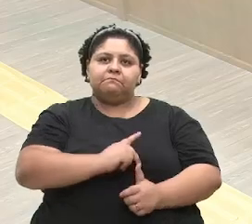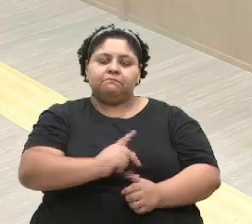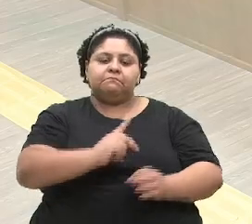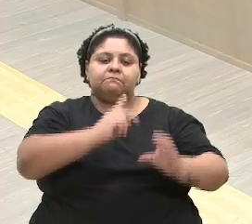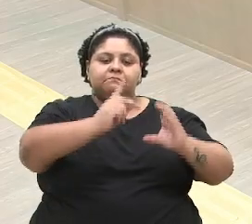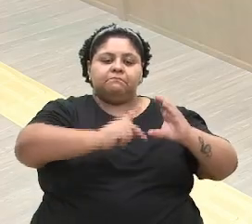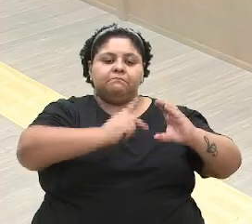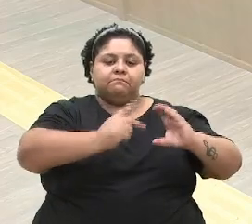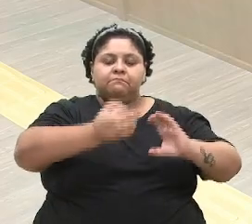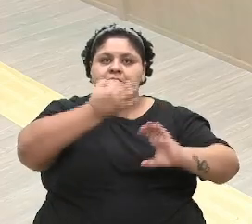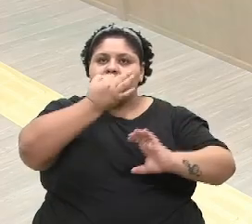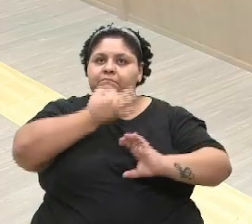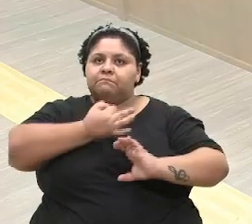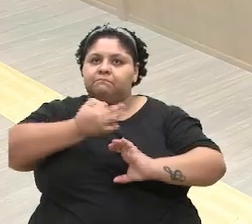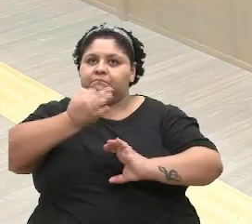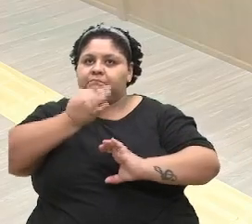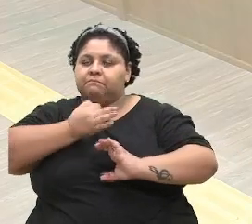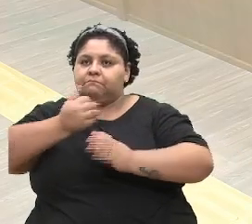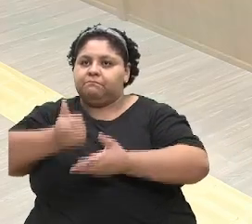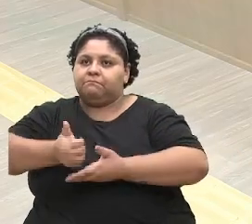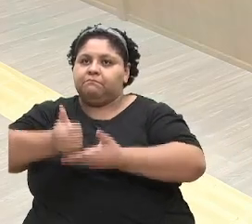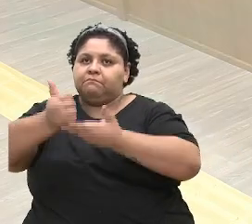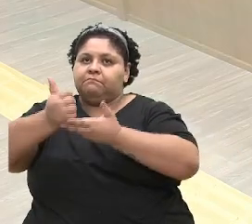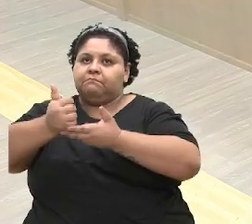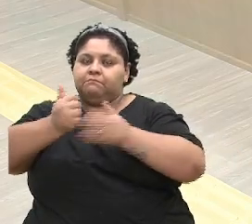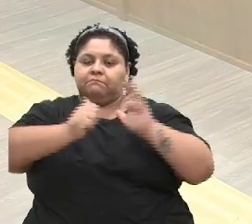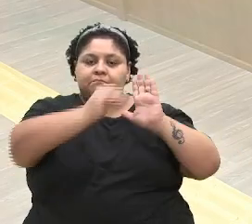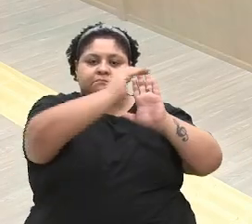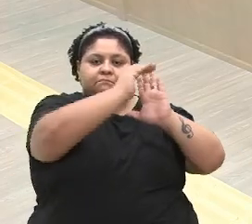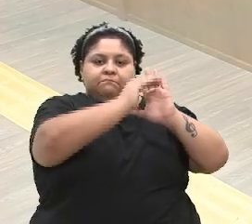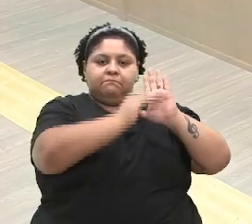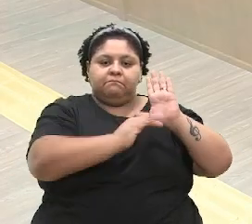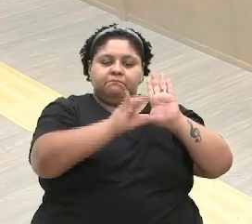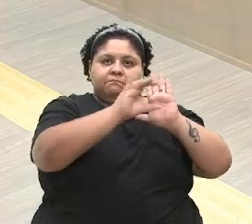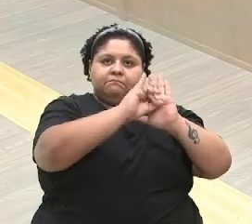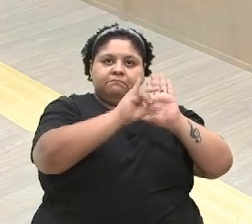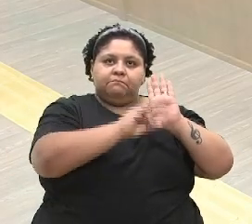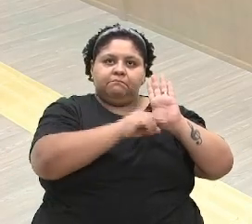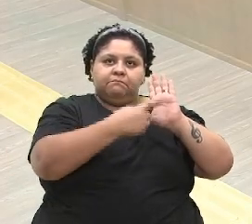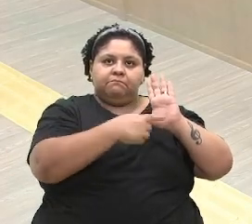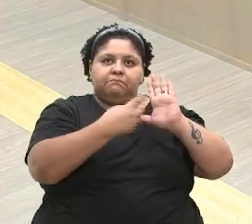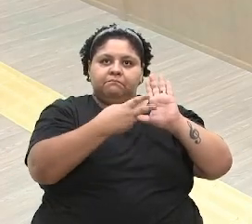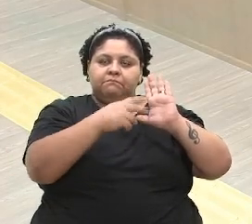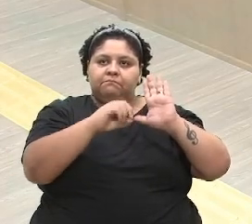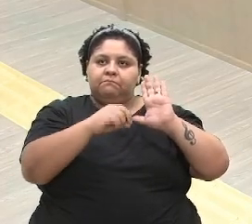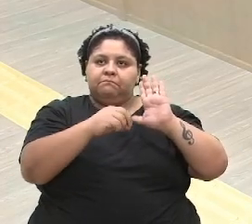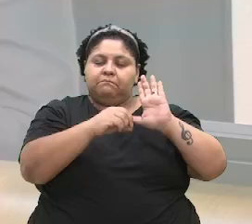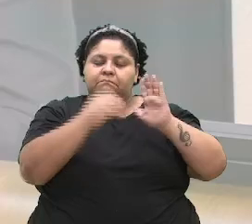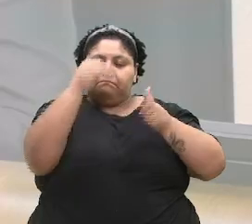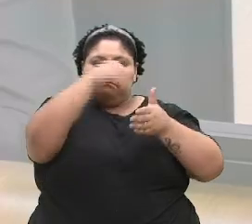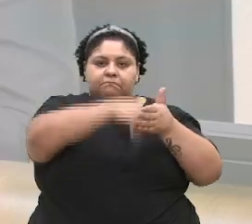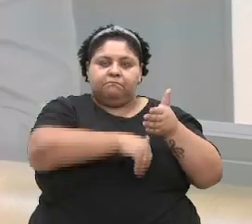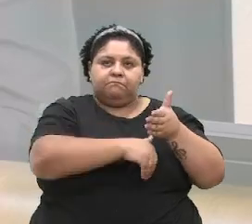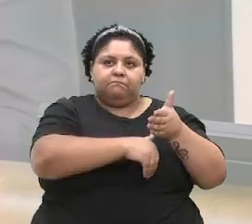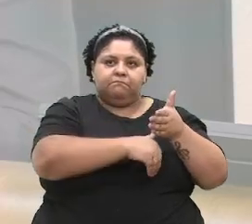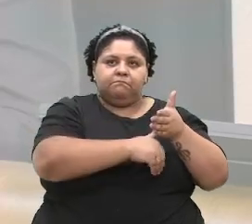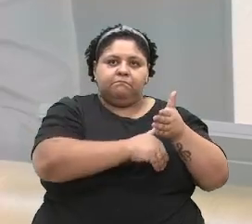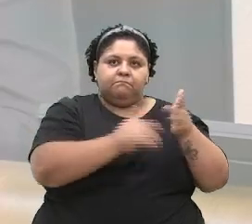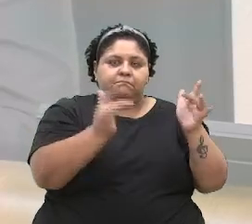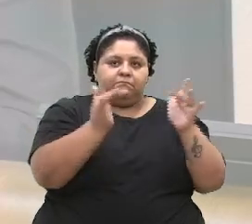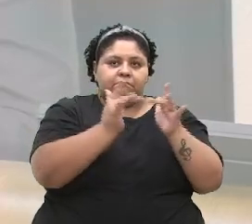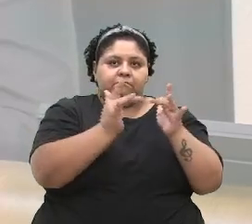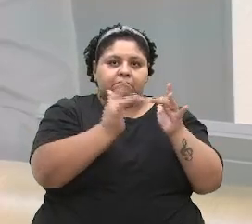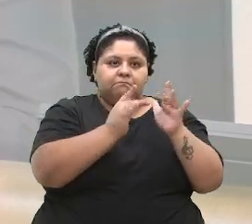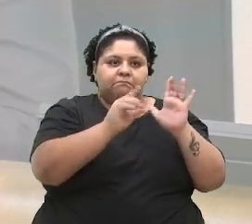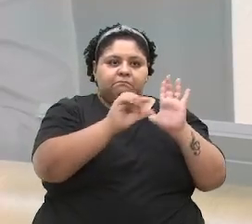Municipal de Caxias do Sul, em conformidade com o que dispõe a linha A, inciso 1º do artigo 20 do Regimento Interno, combinado com o inciso